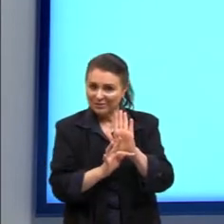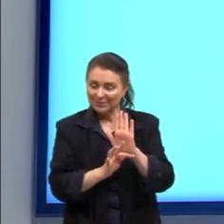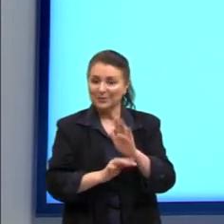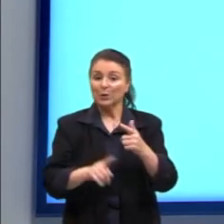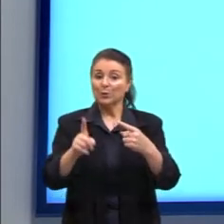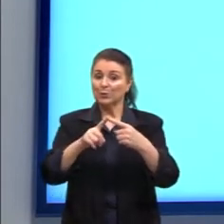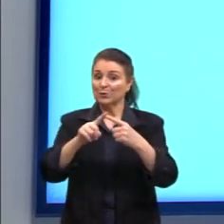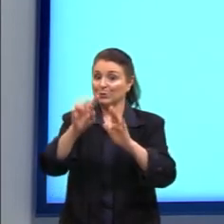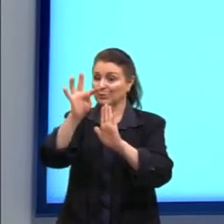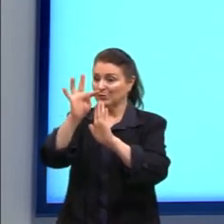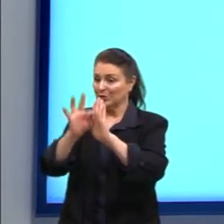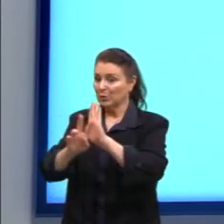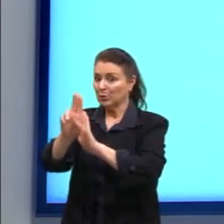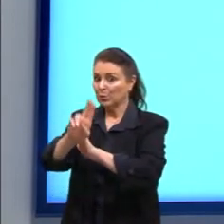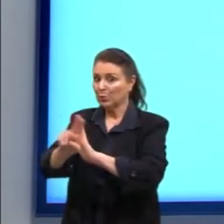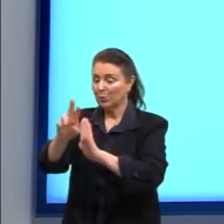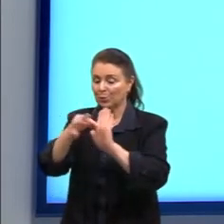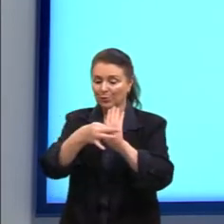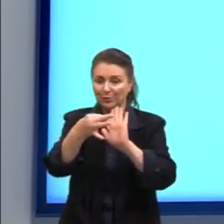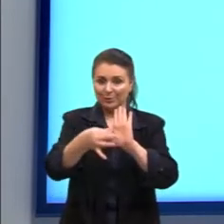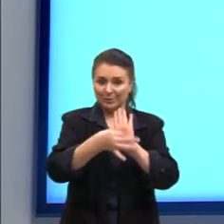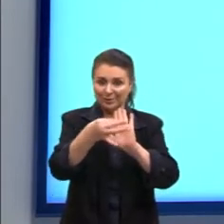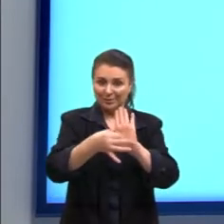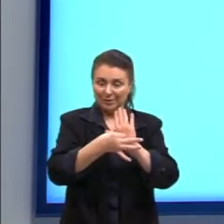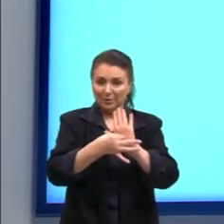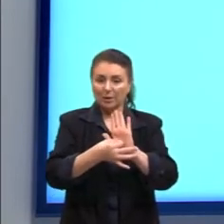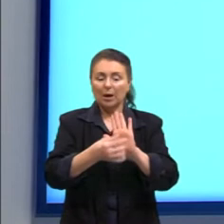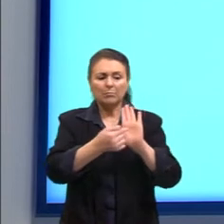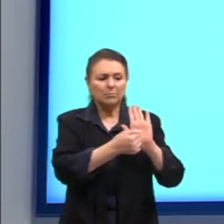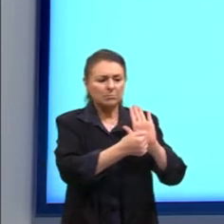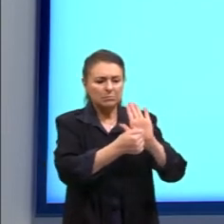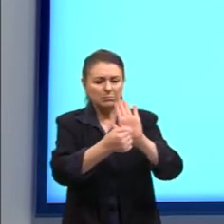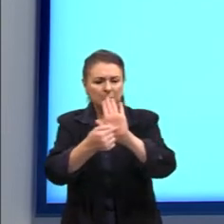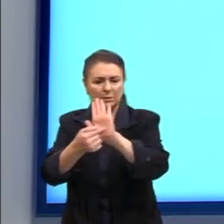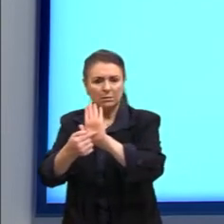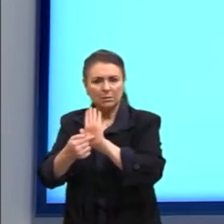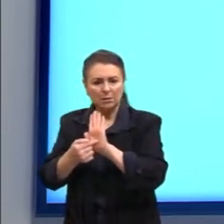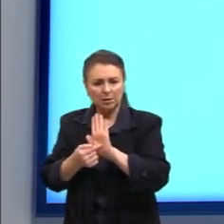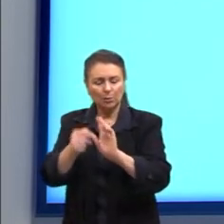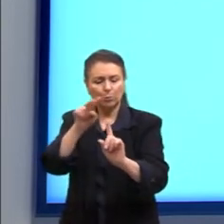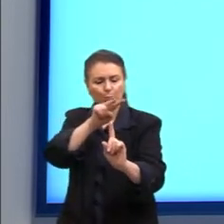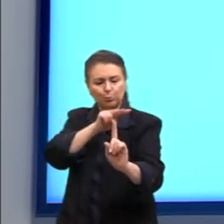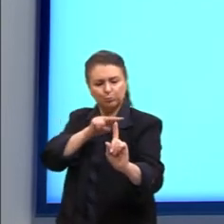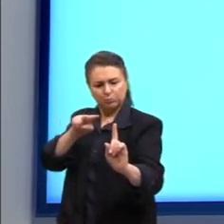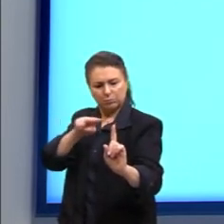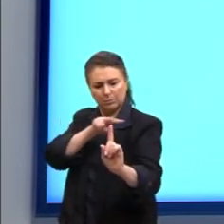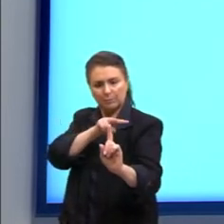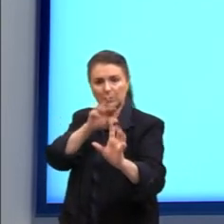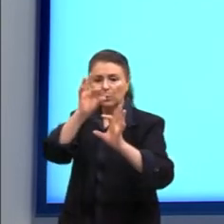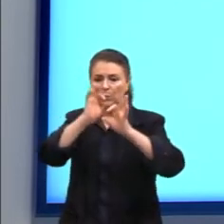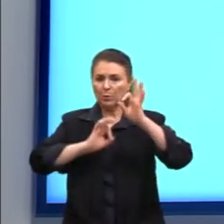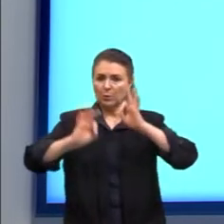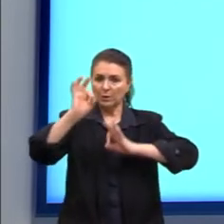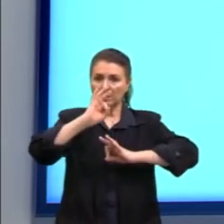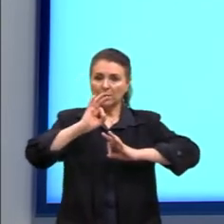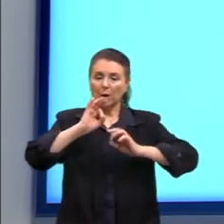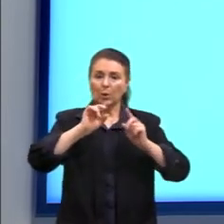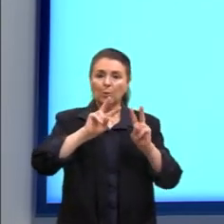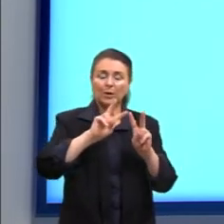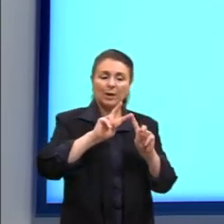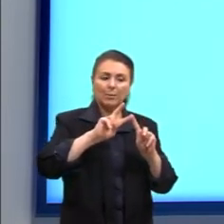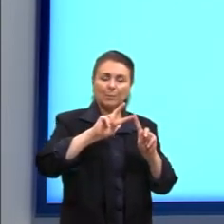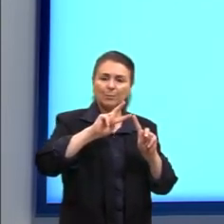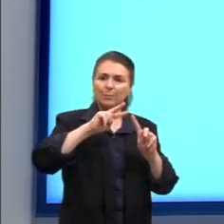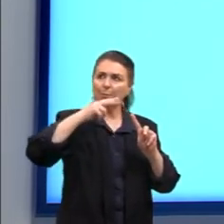textuais, nos usos de argumentação, na apresentação de pontos de vista, a organização e a progressão